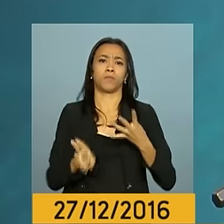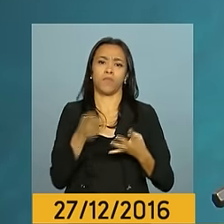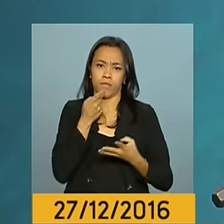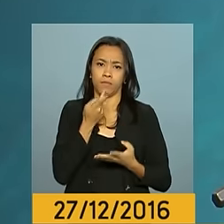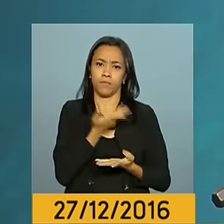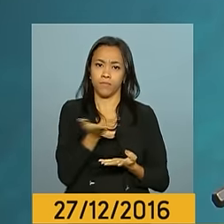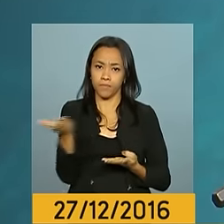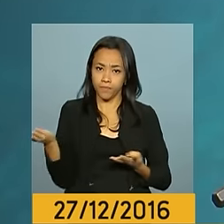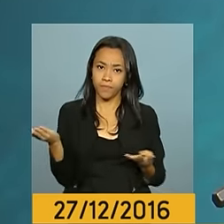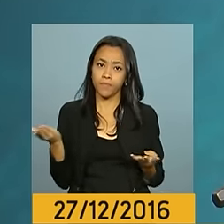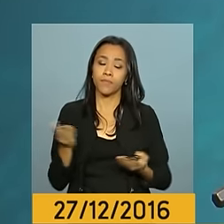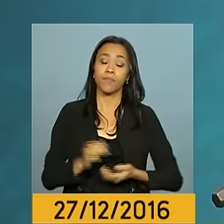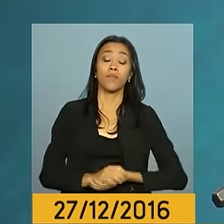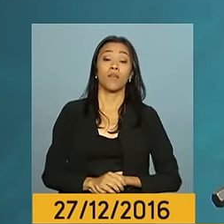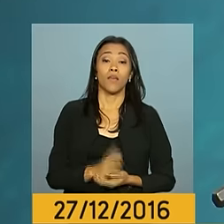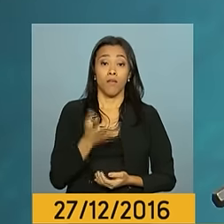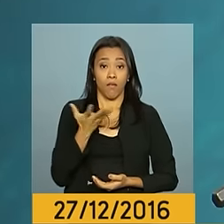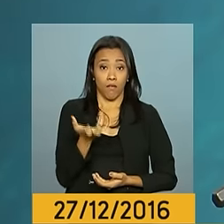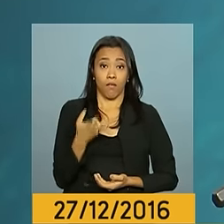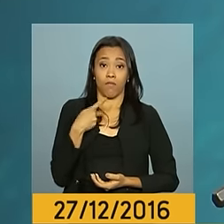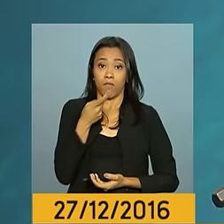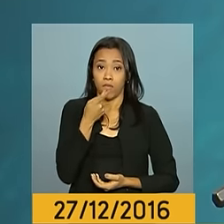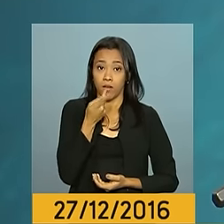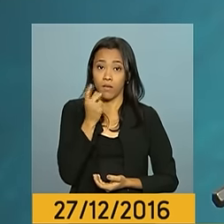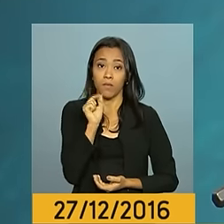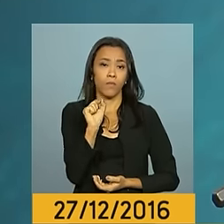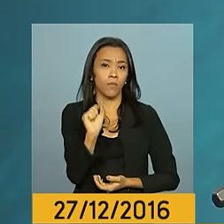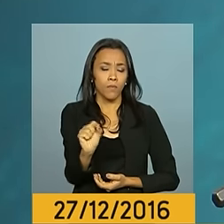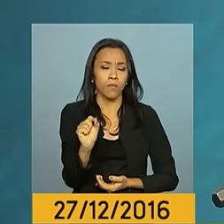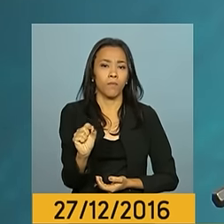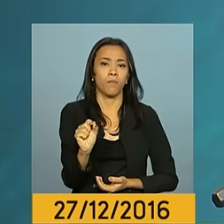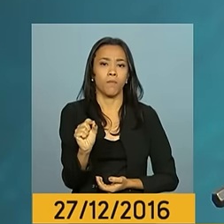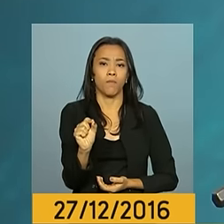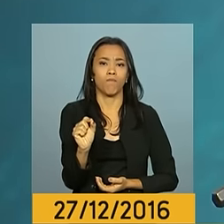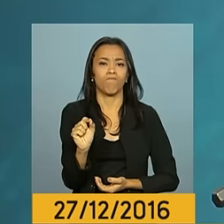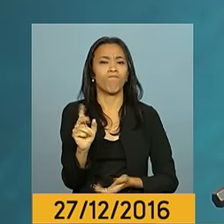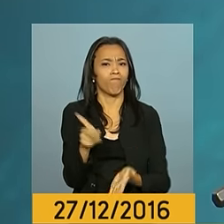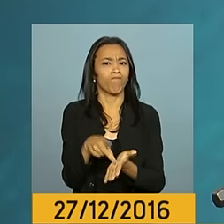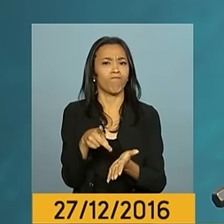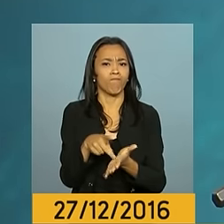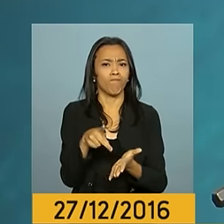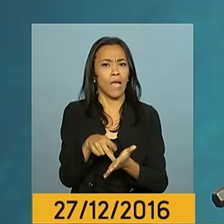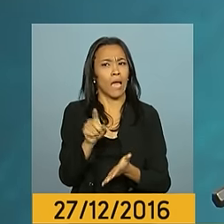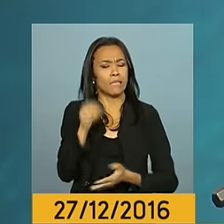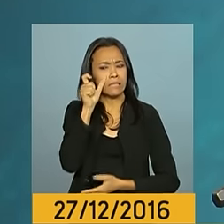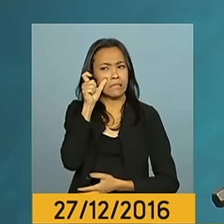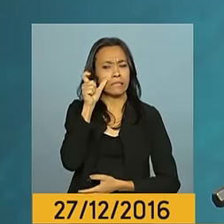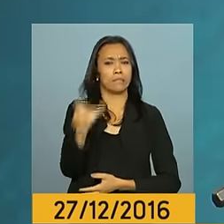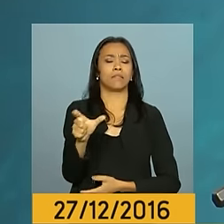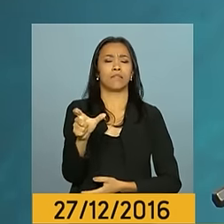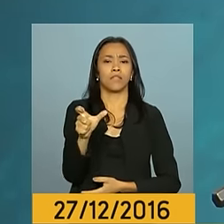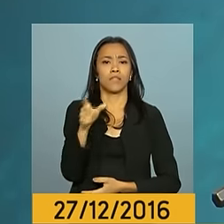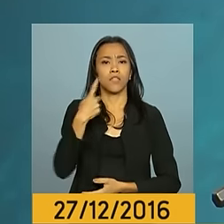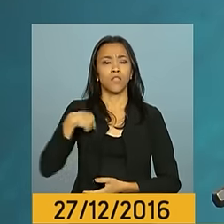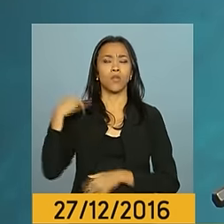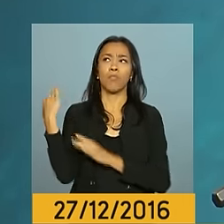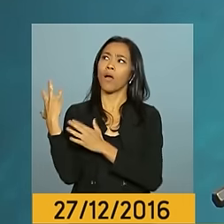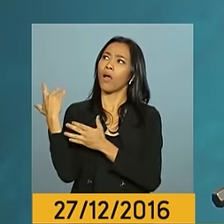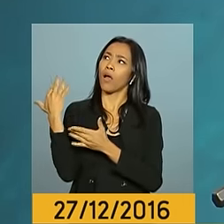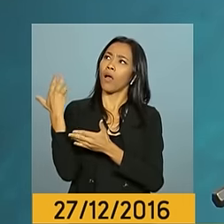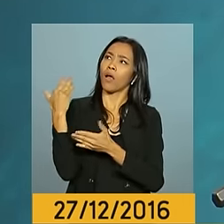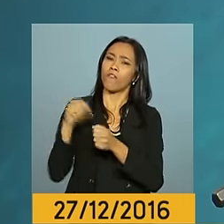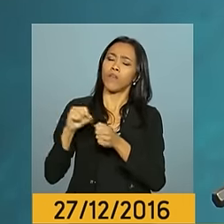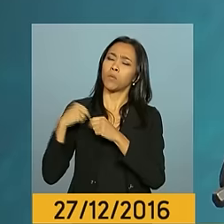que na verdade é é interessante o que o que nós temos feito ao longo do